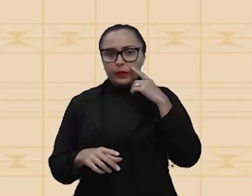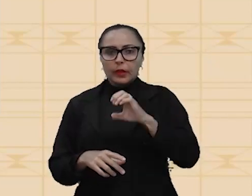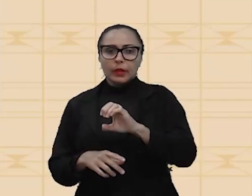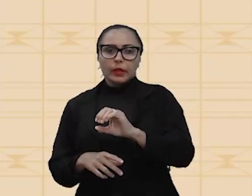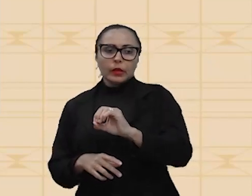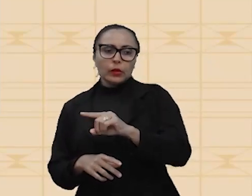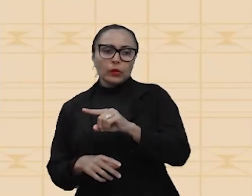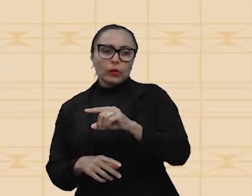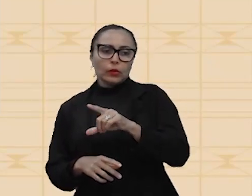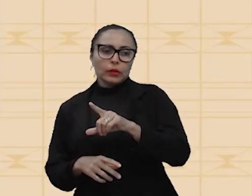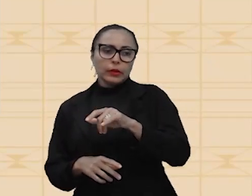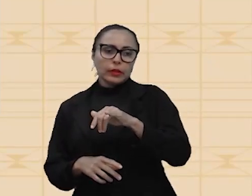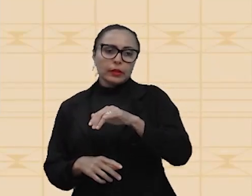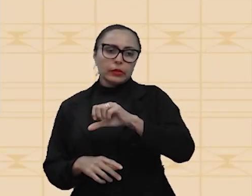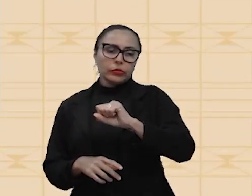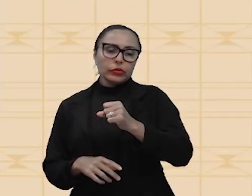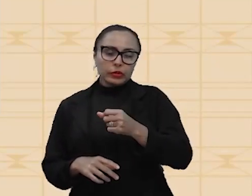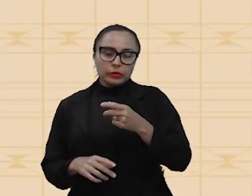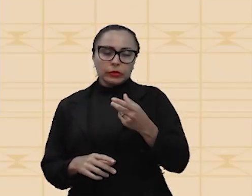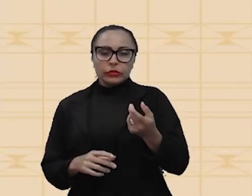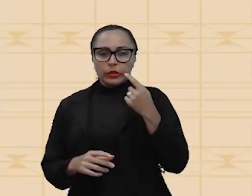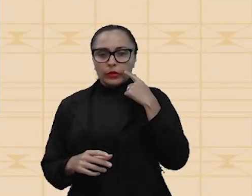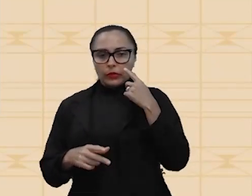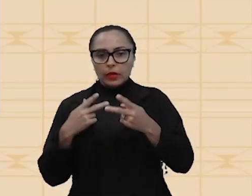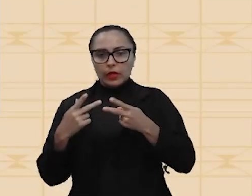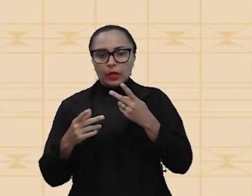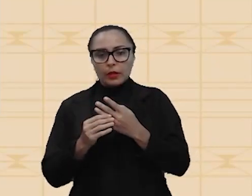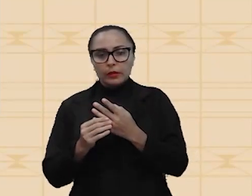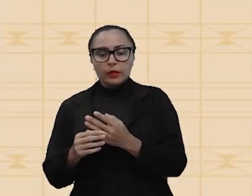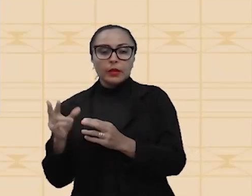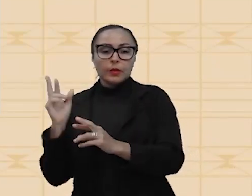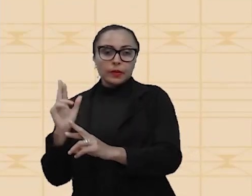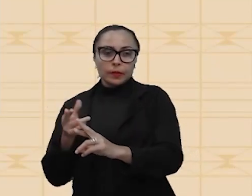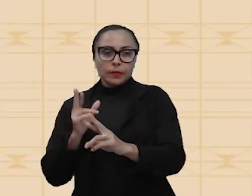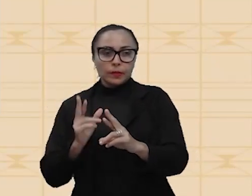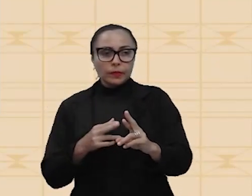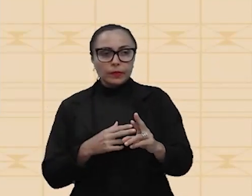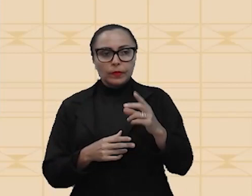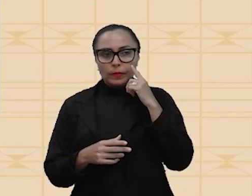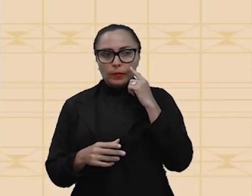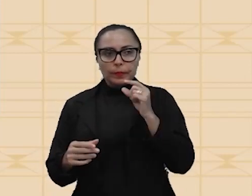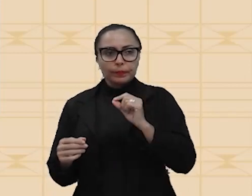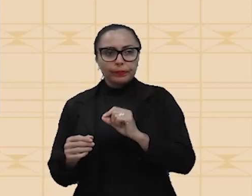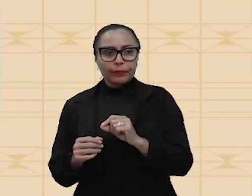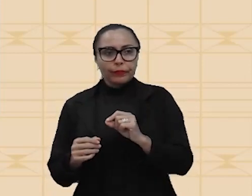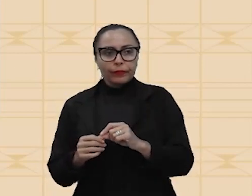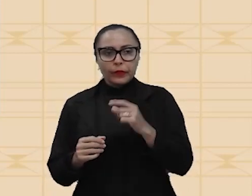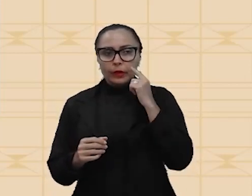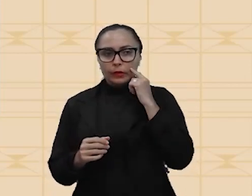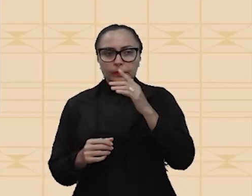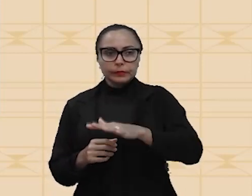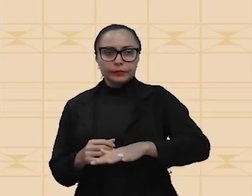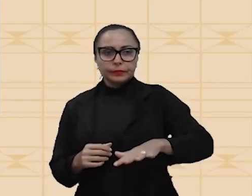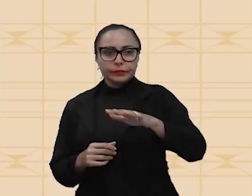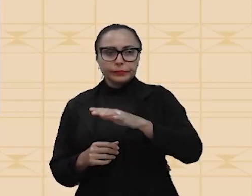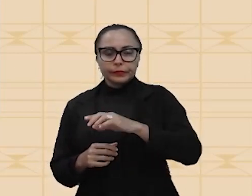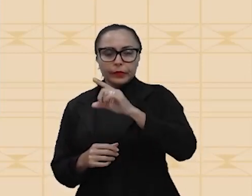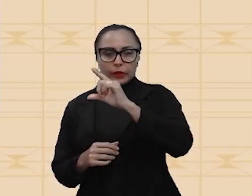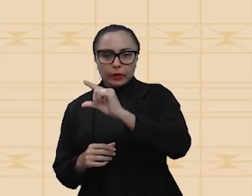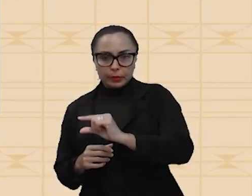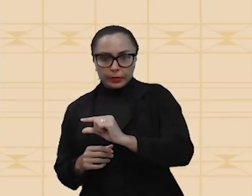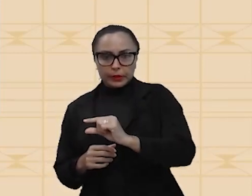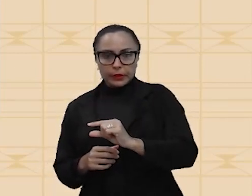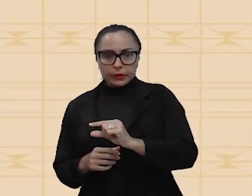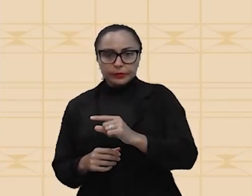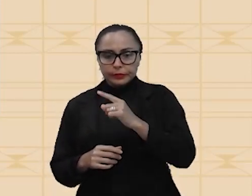fala desse gerador, a representação dele vai ser feita por essas barras, Uma pequena, indicando um polo negativo,